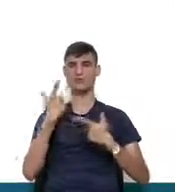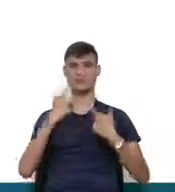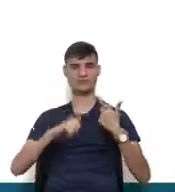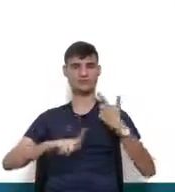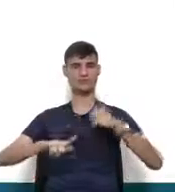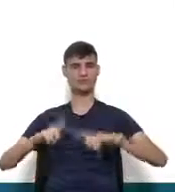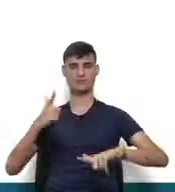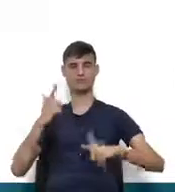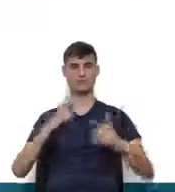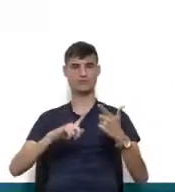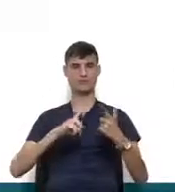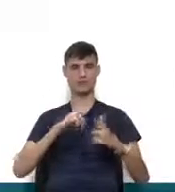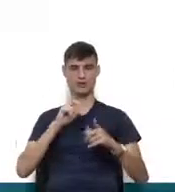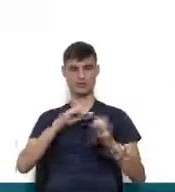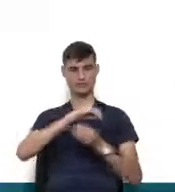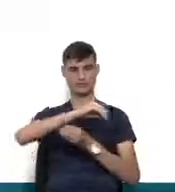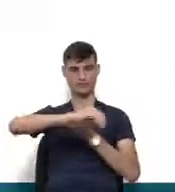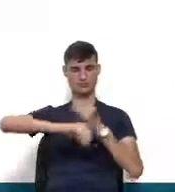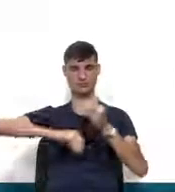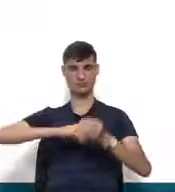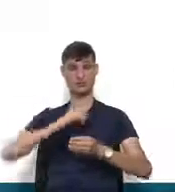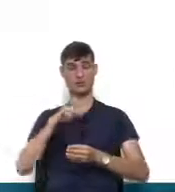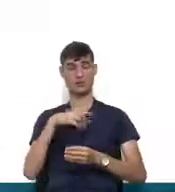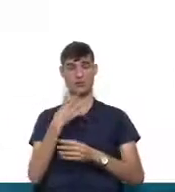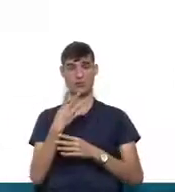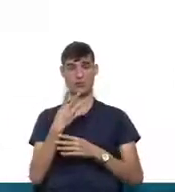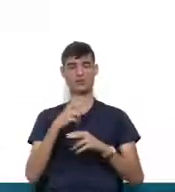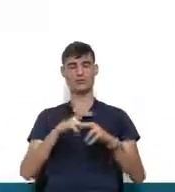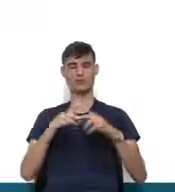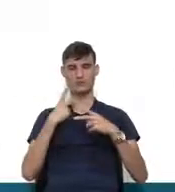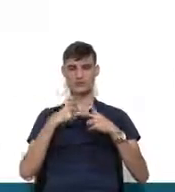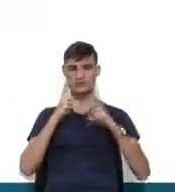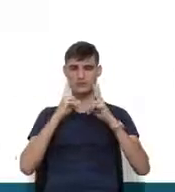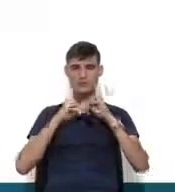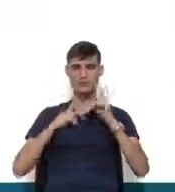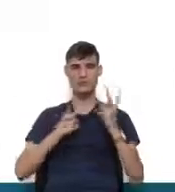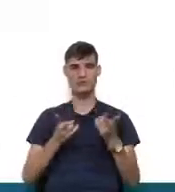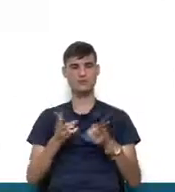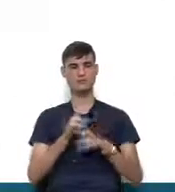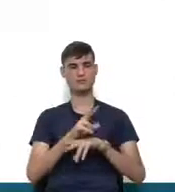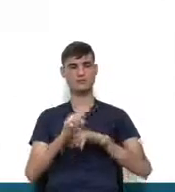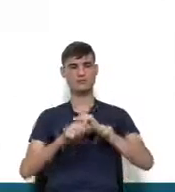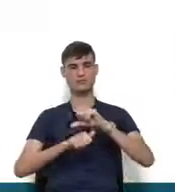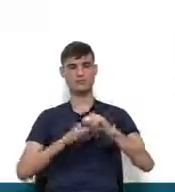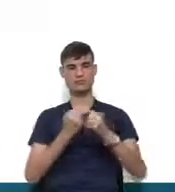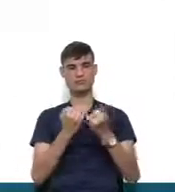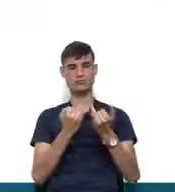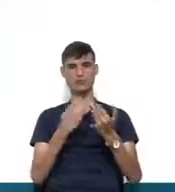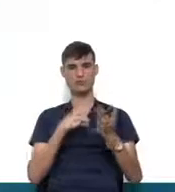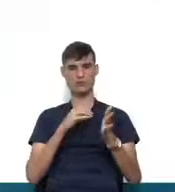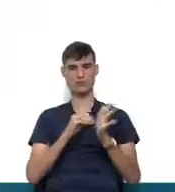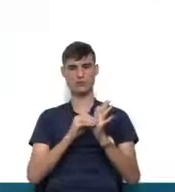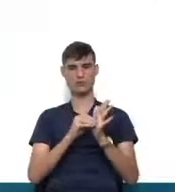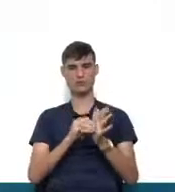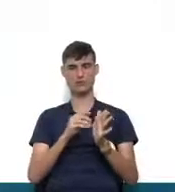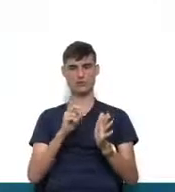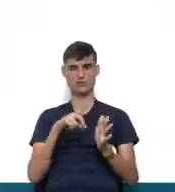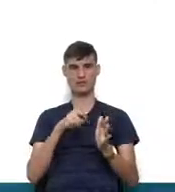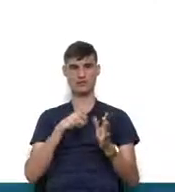repetição num ciclo aí de 4, tá? E agora nós vamos substituir os valores dessa derivada